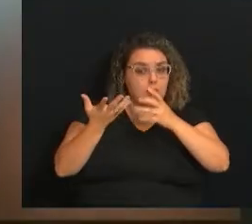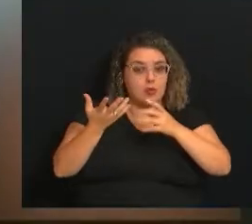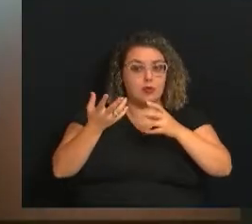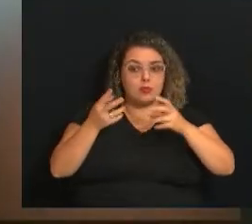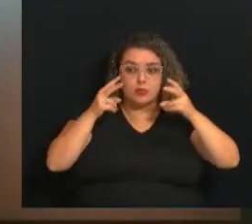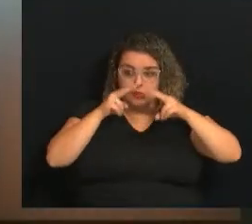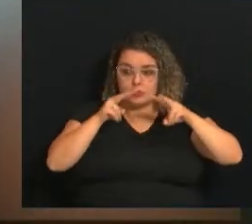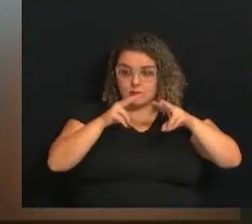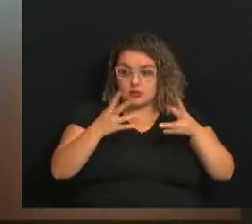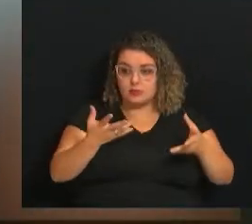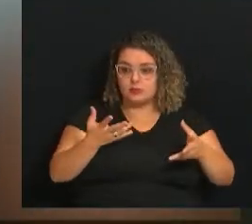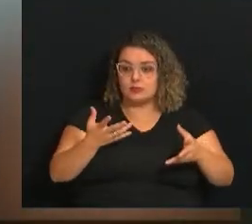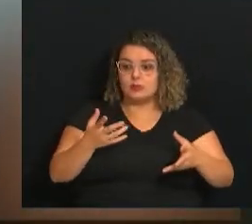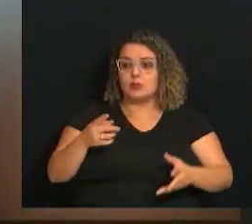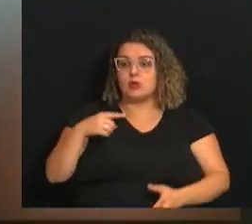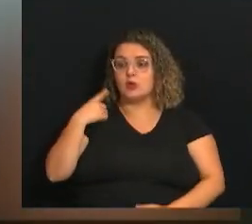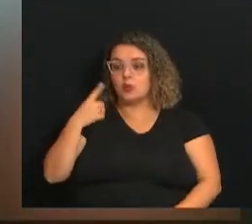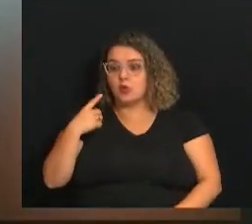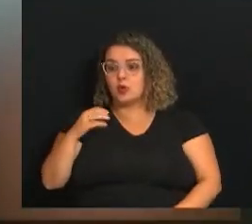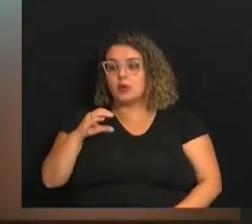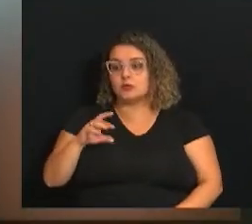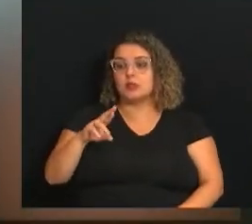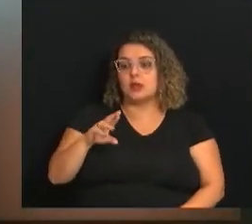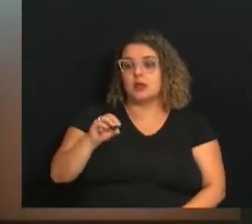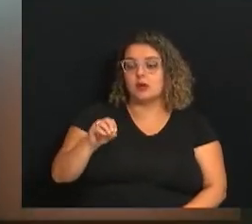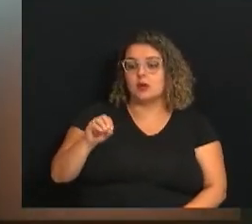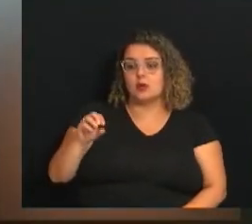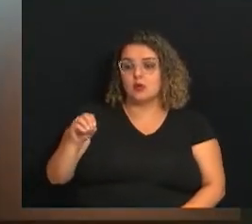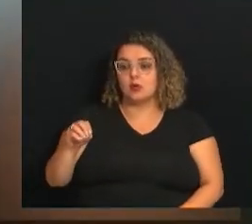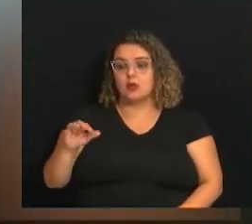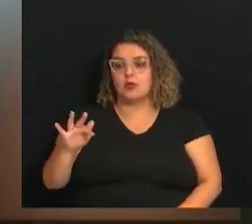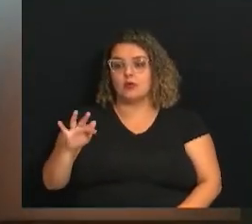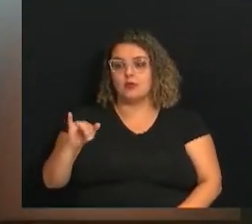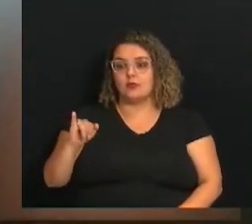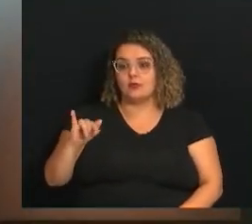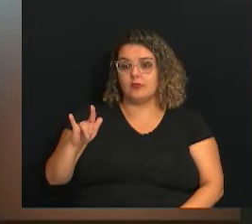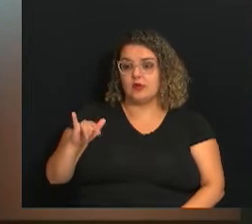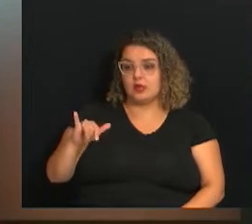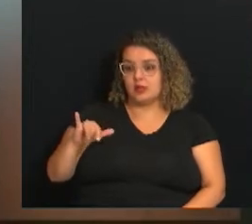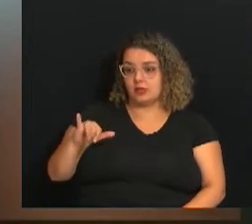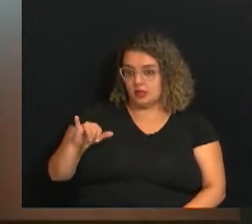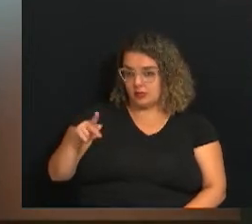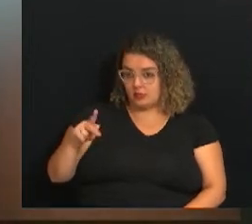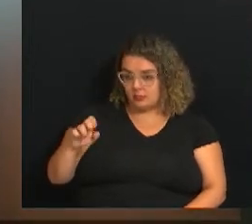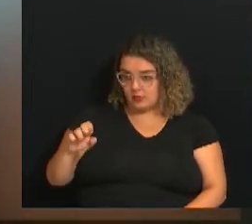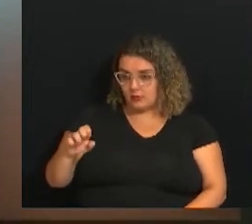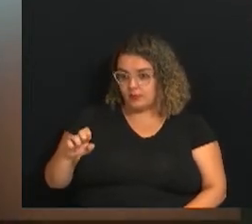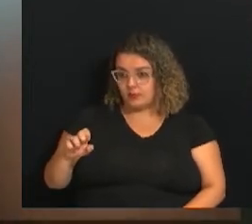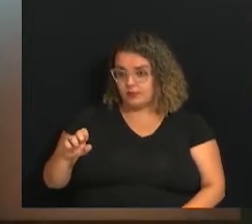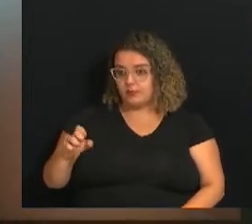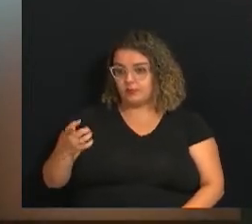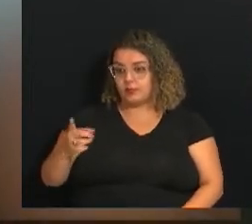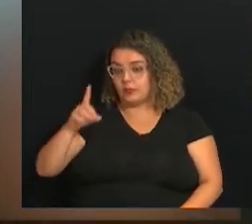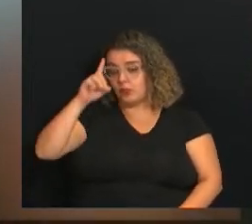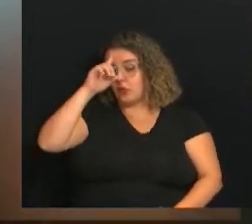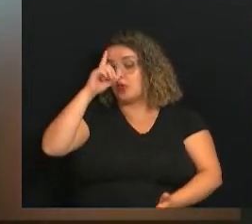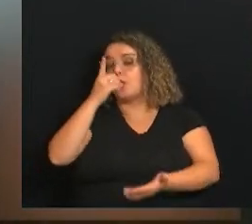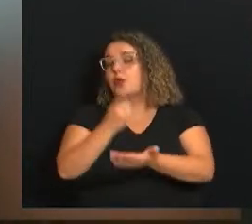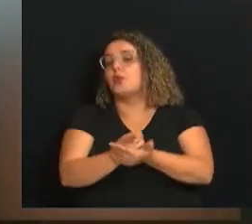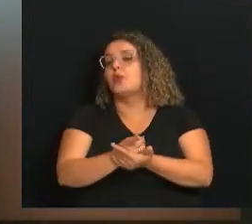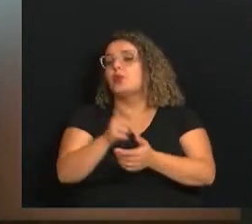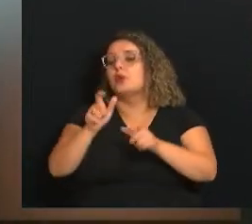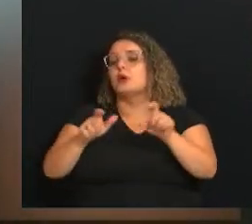O advogado do CROO, Felipe Panassi, levantou o ponto sobre o impacto dessa decisão na população.